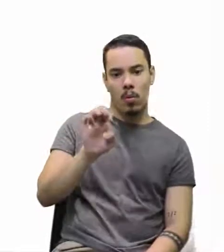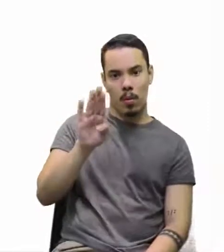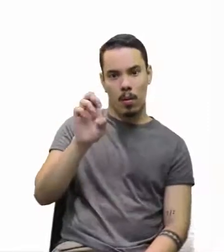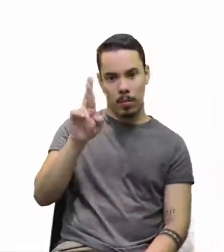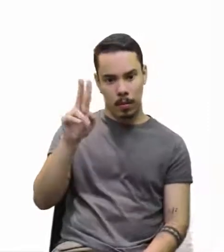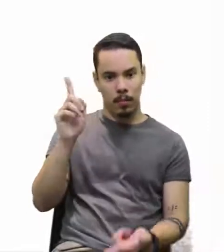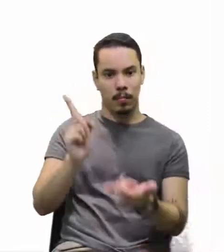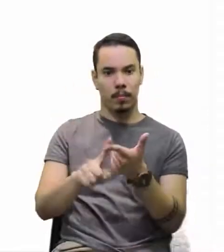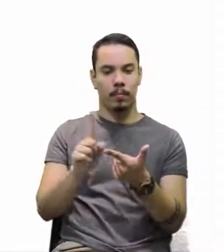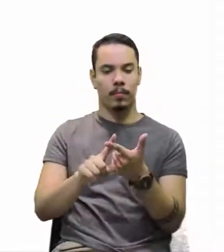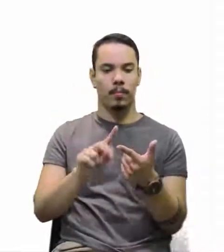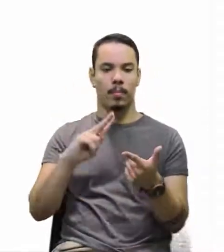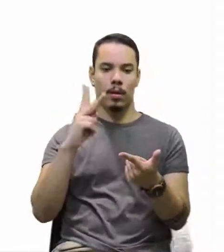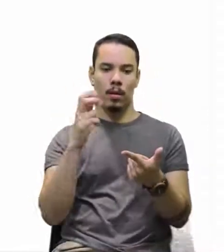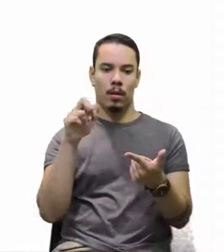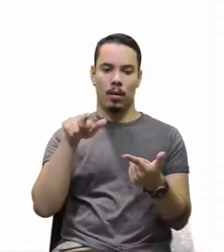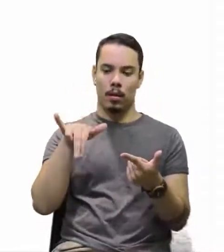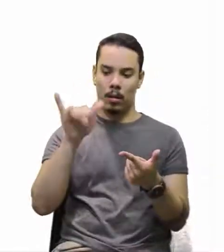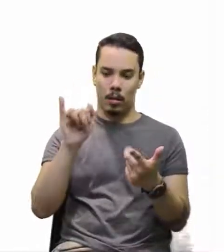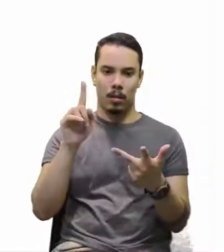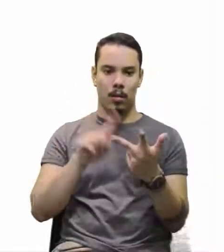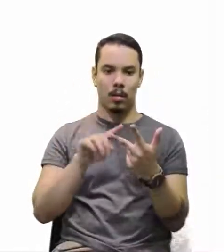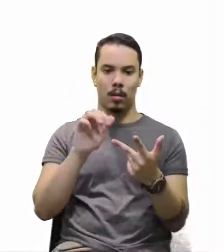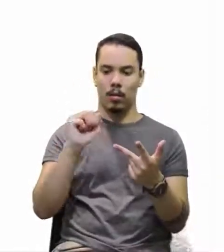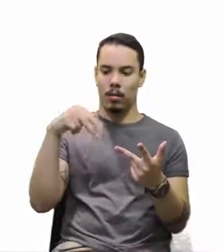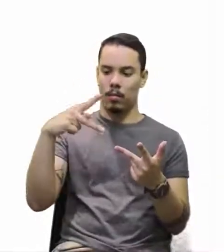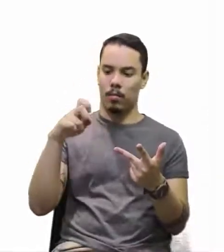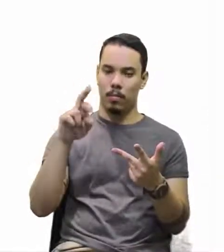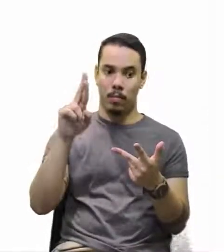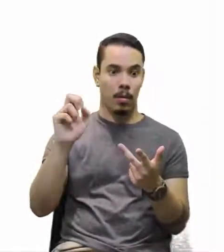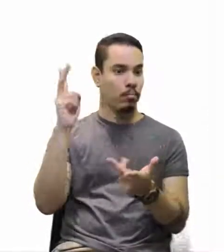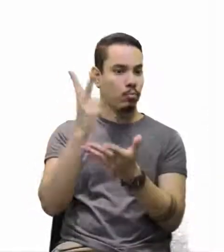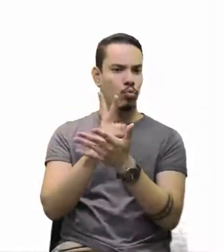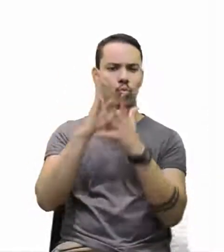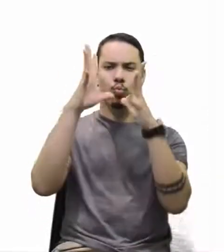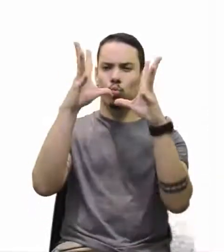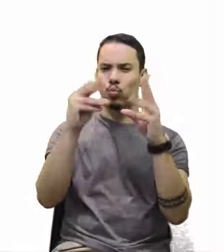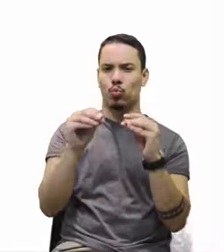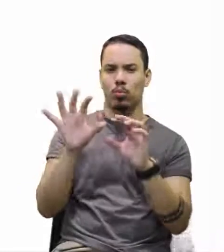a corrente elétrica é dada em Ampere. Então, tudo são